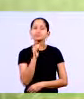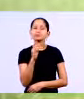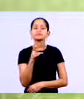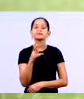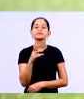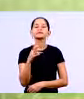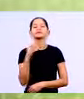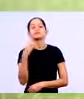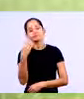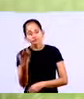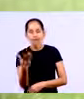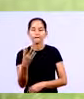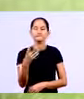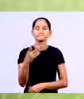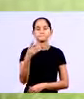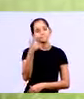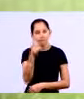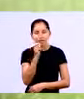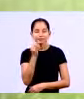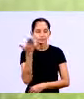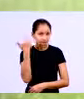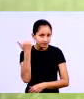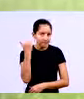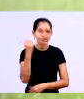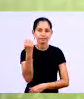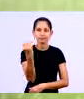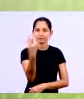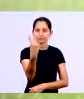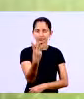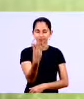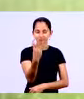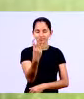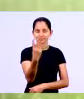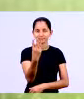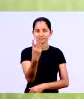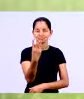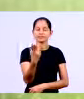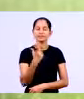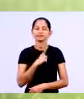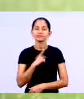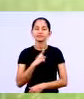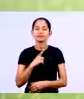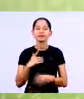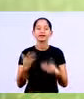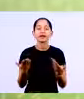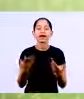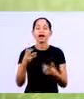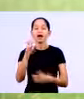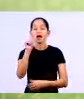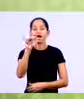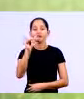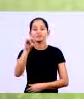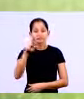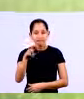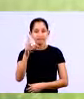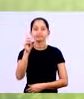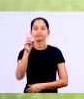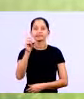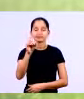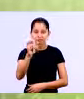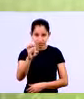pé de moleque é uma locução substantiva. Se eu falo a fim de, é uma